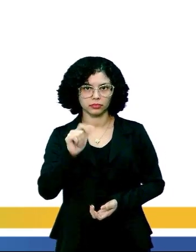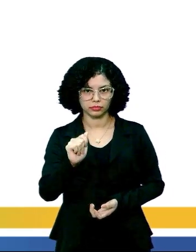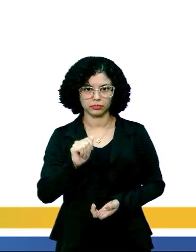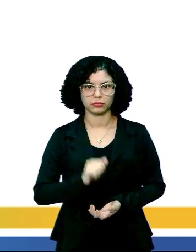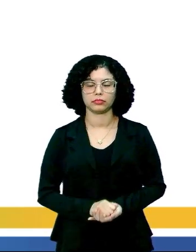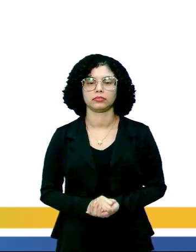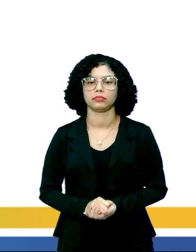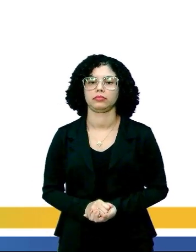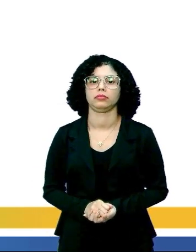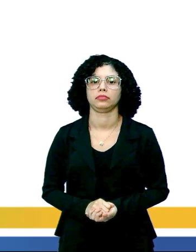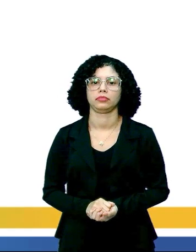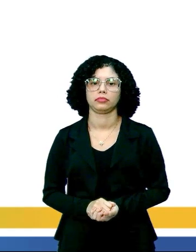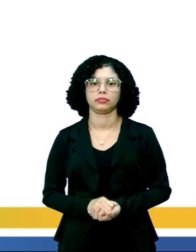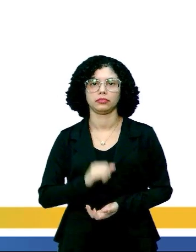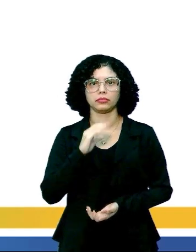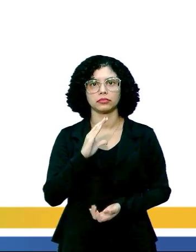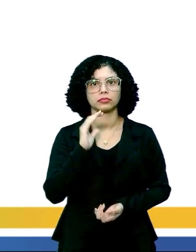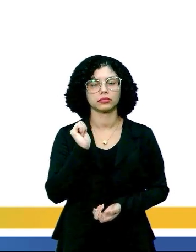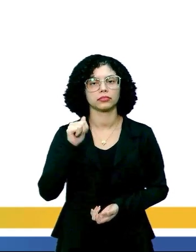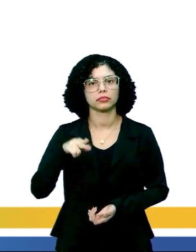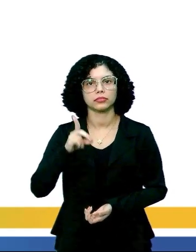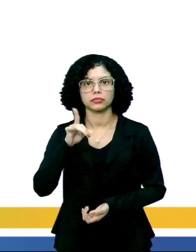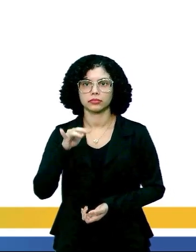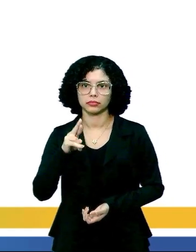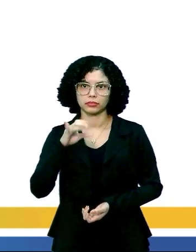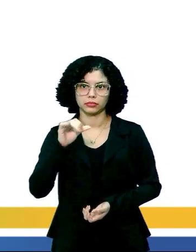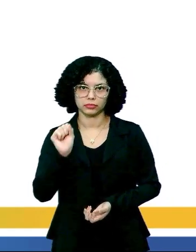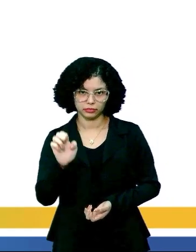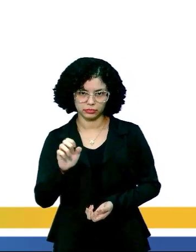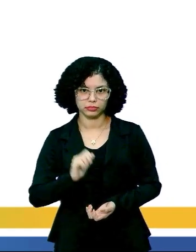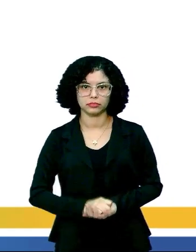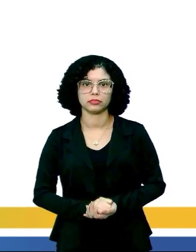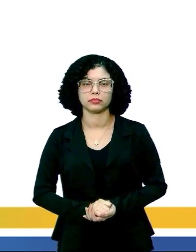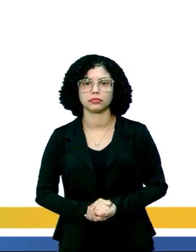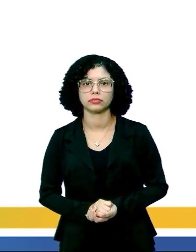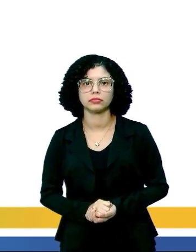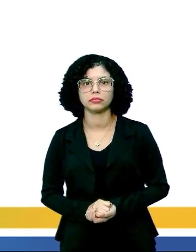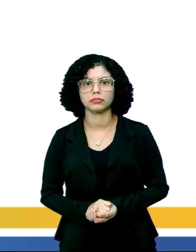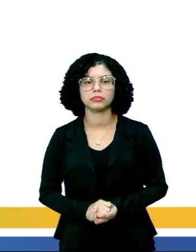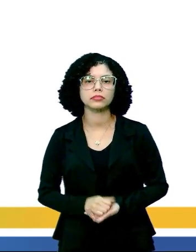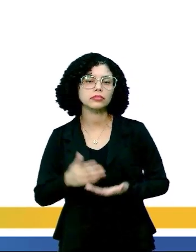no Canadá, vai ser Canadian, canadense.